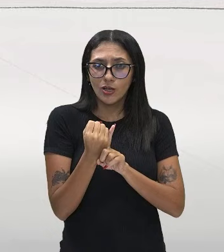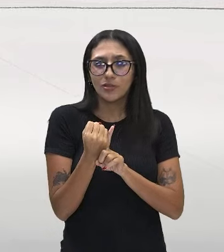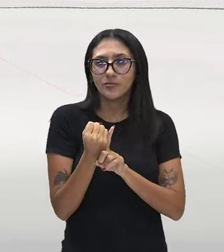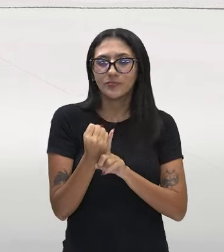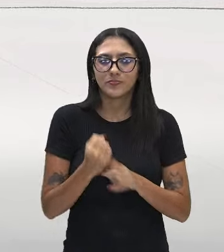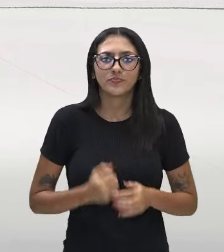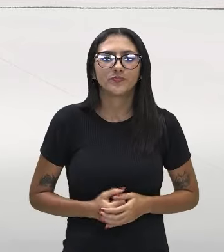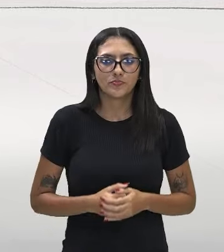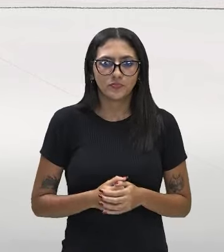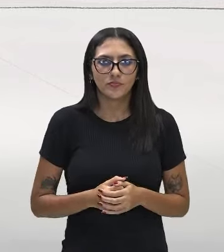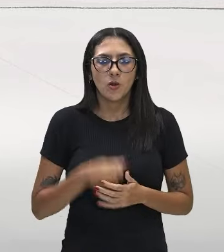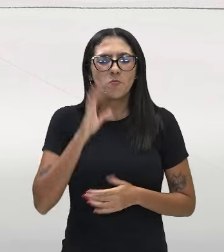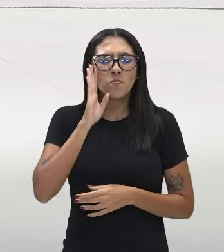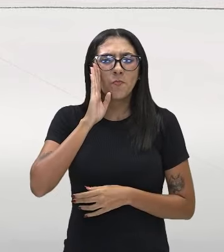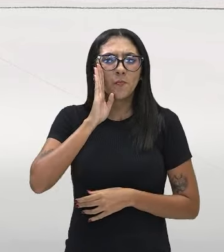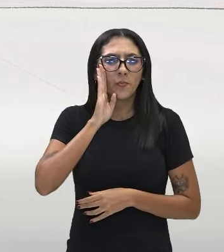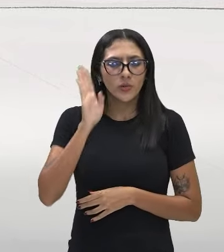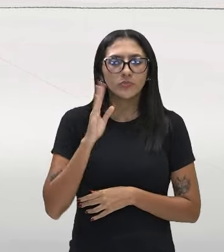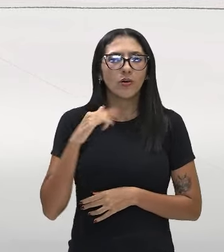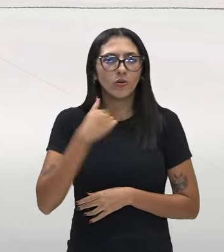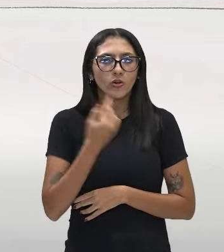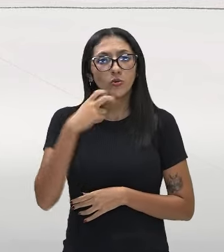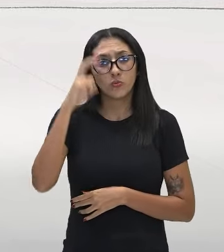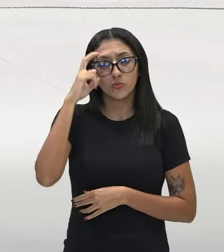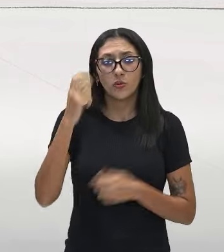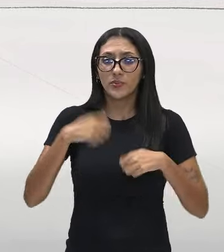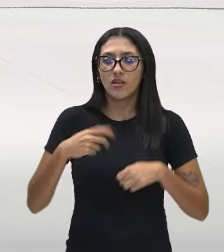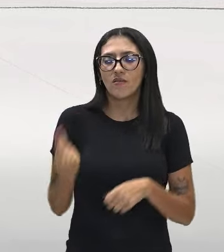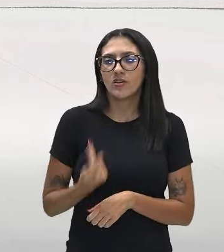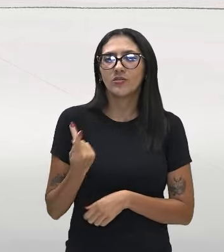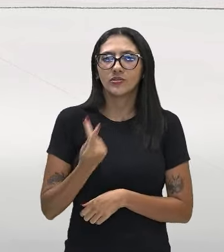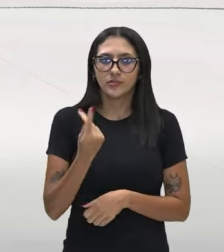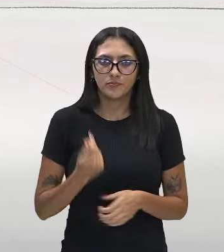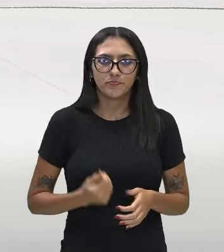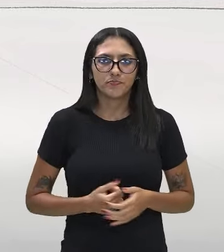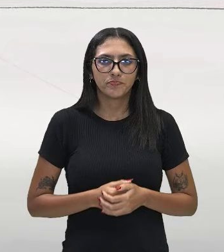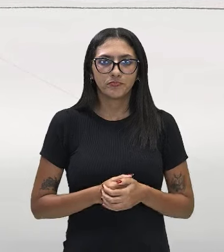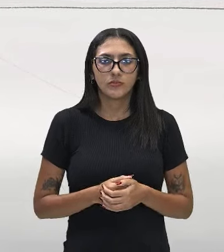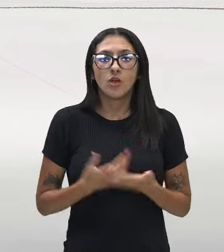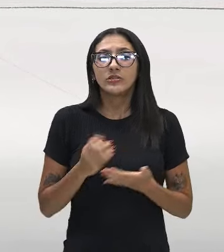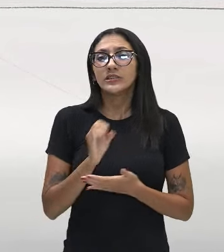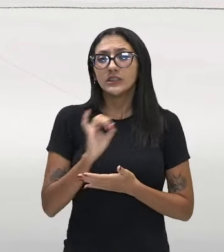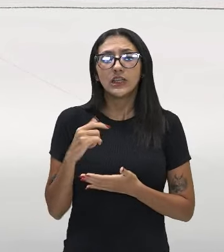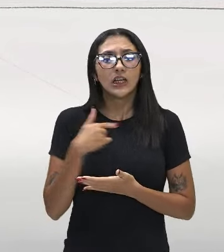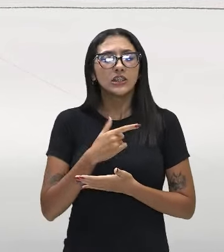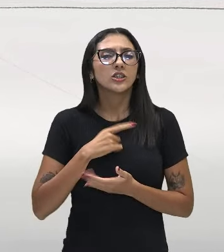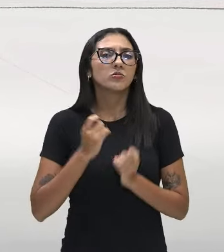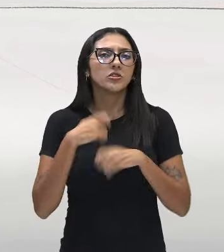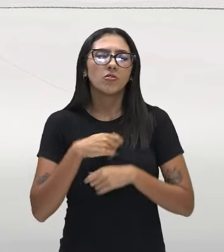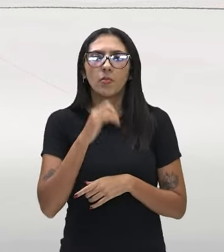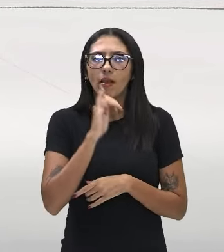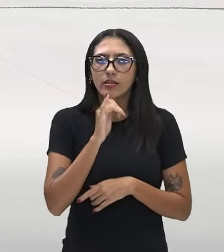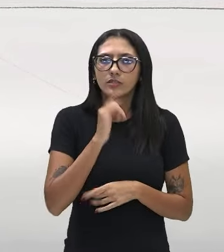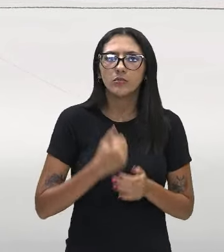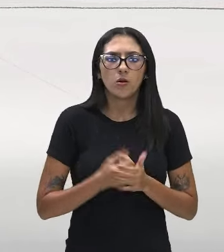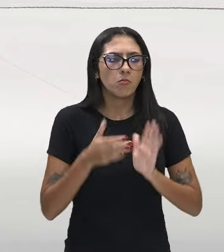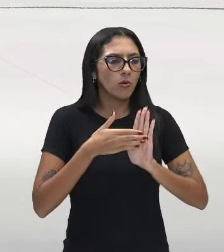nossa cultura. Né? Então, a partir do momento que a gente se propõe a fazer algo que envolva a